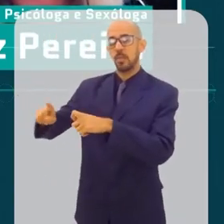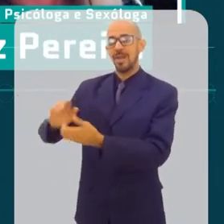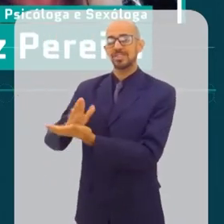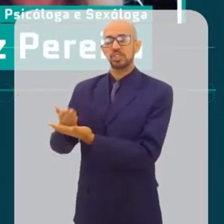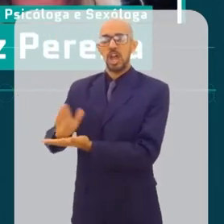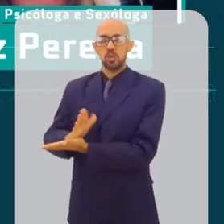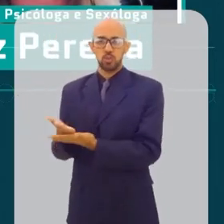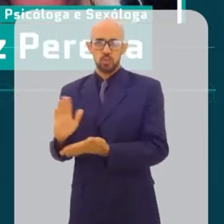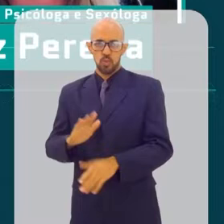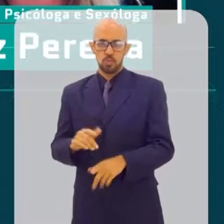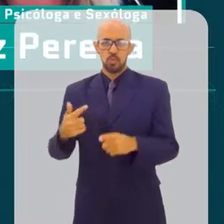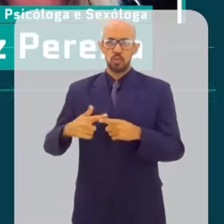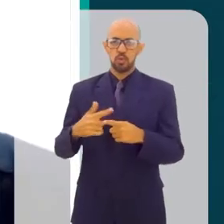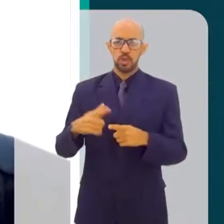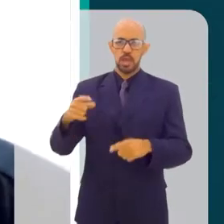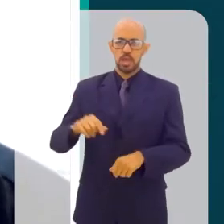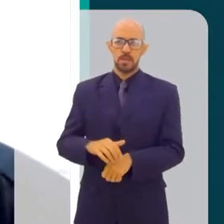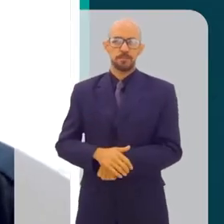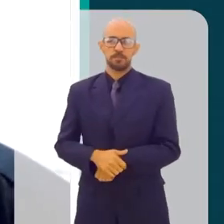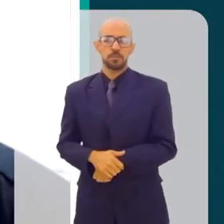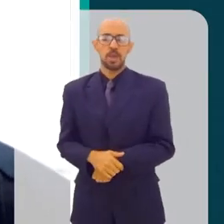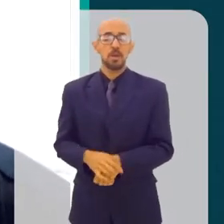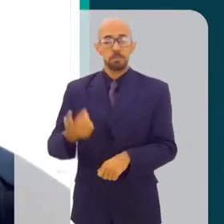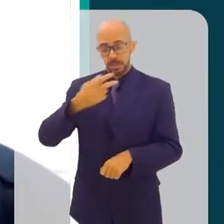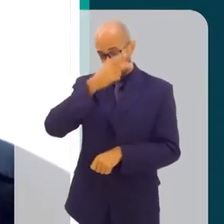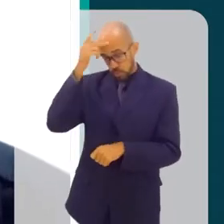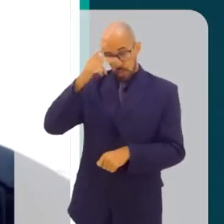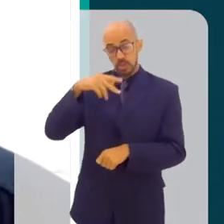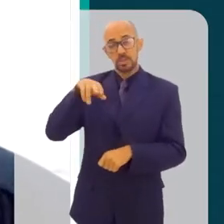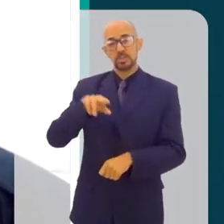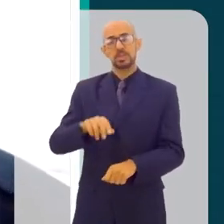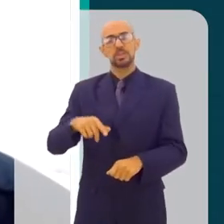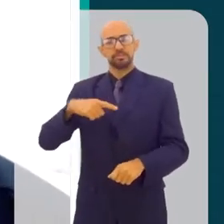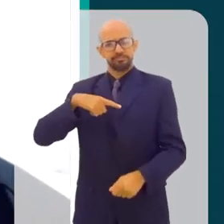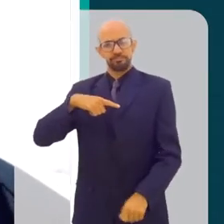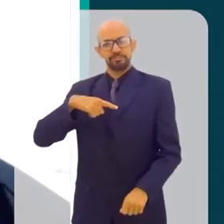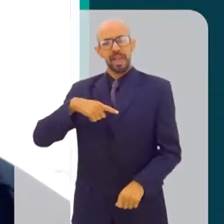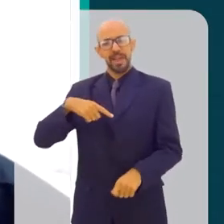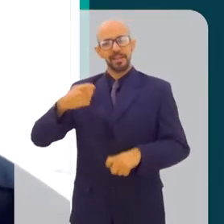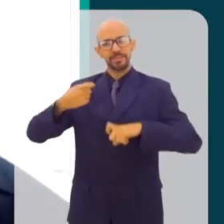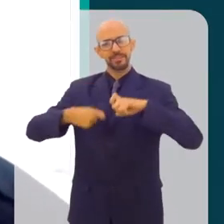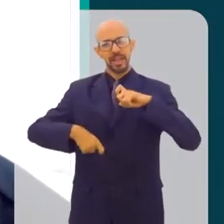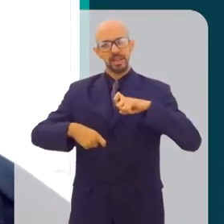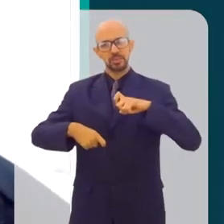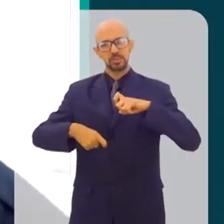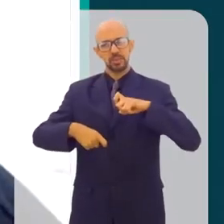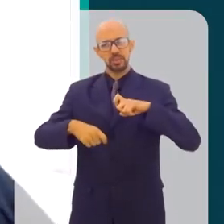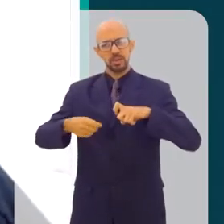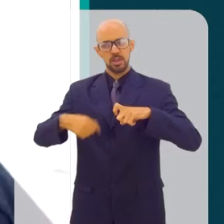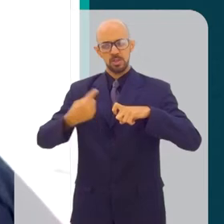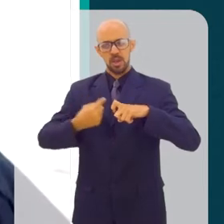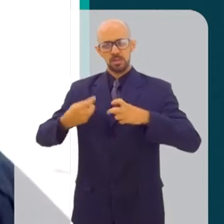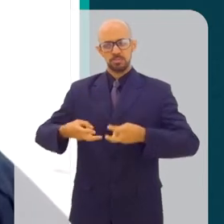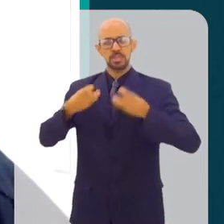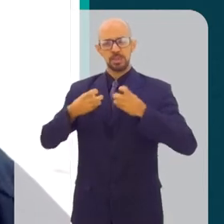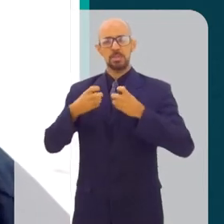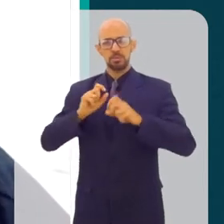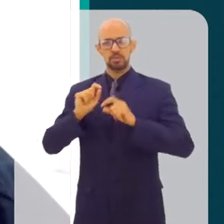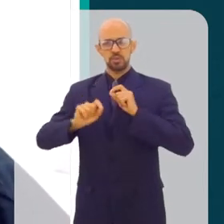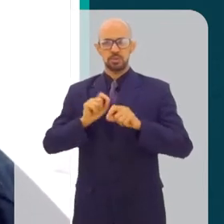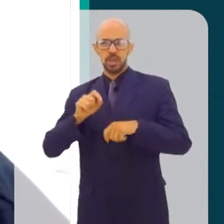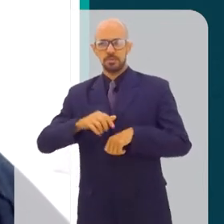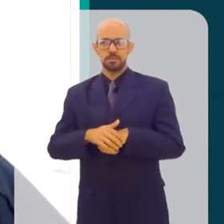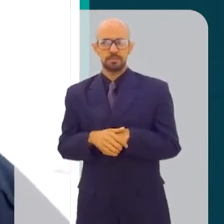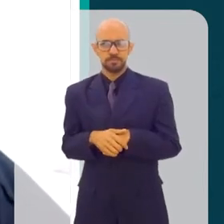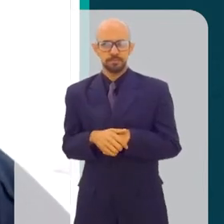saco, literalmente, né? Pessoas que são sexuais, né, que têm uma vida sexual, a gente